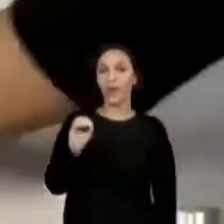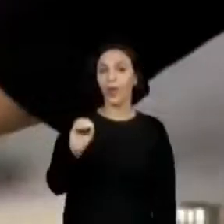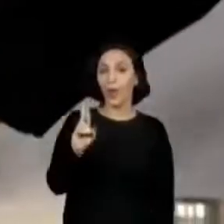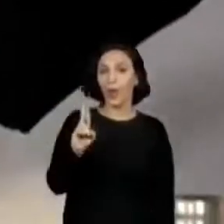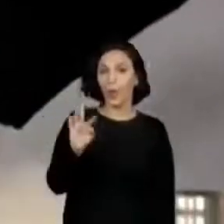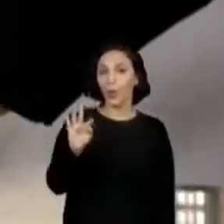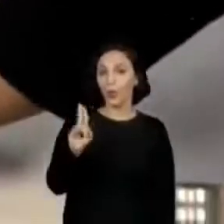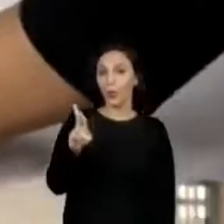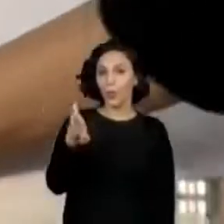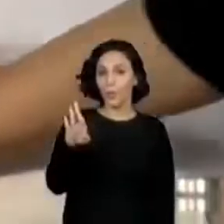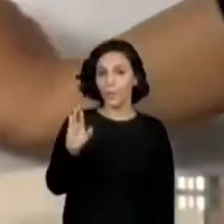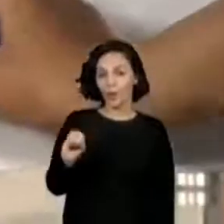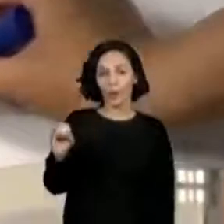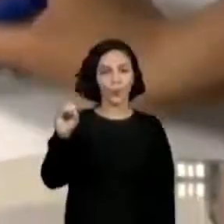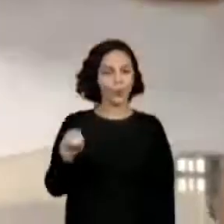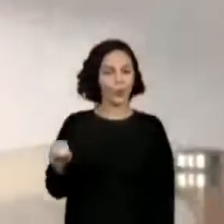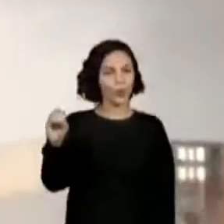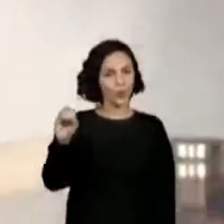novembro,